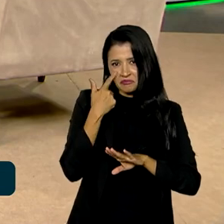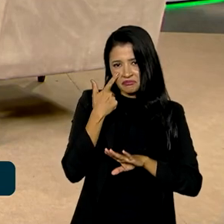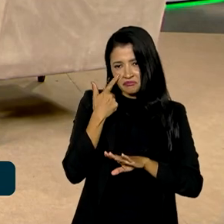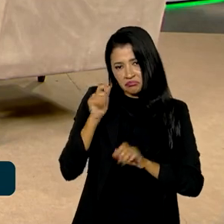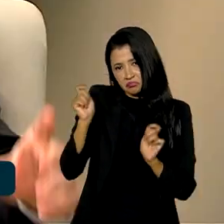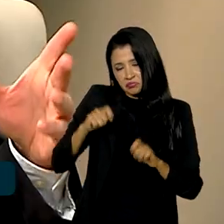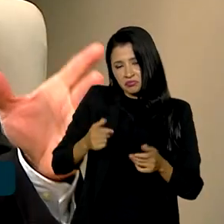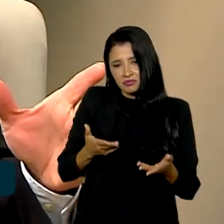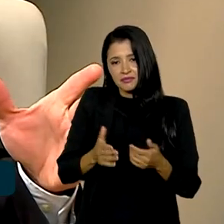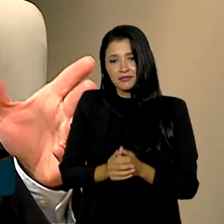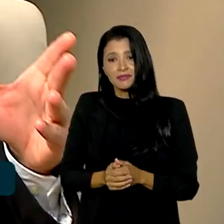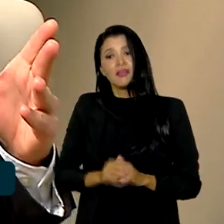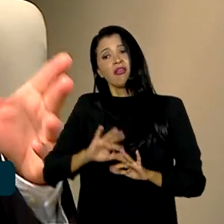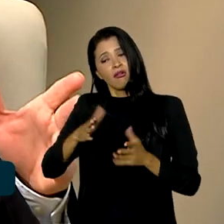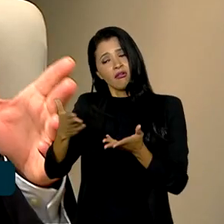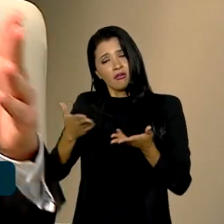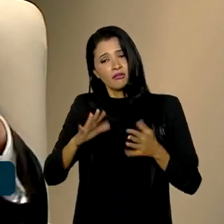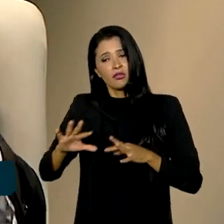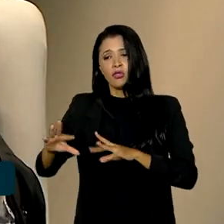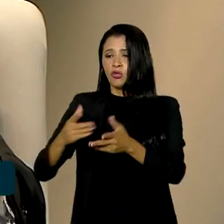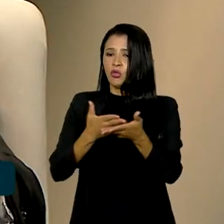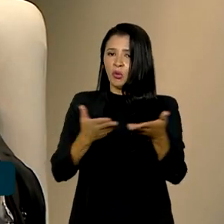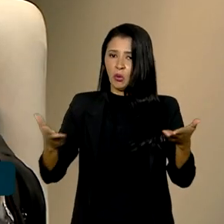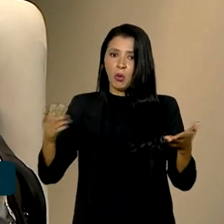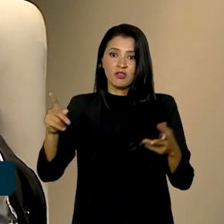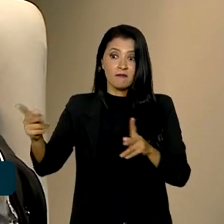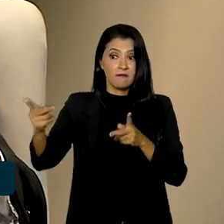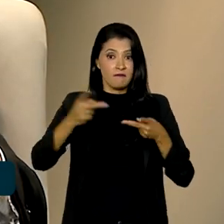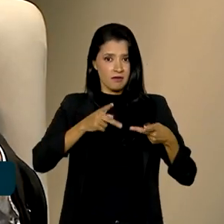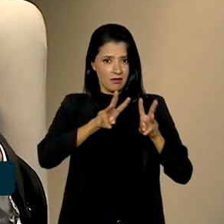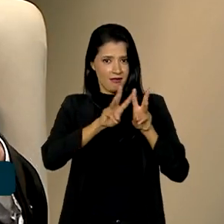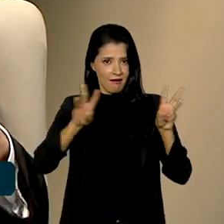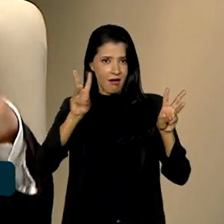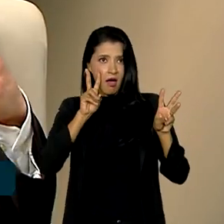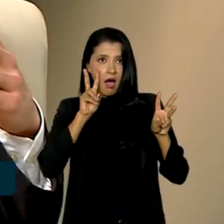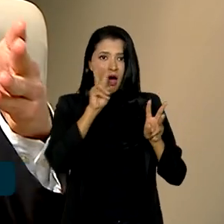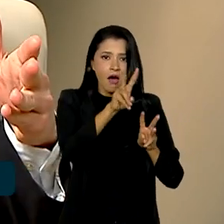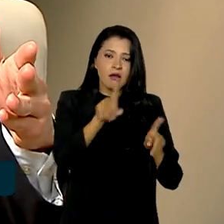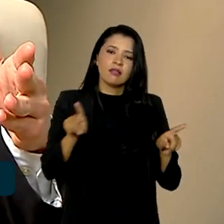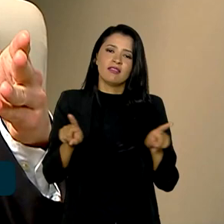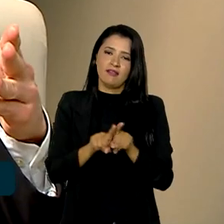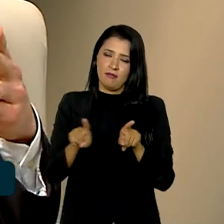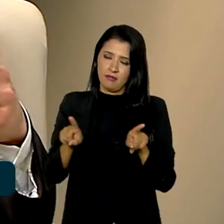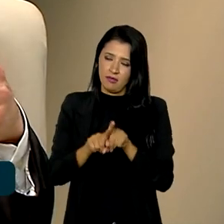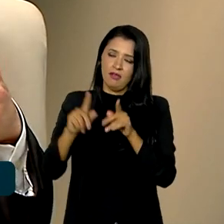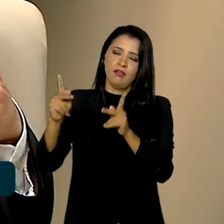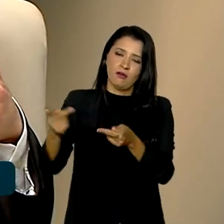parte? Convido a todos e a todas não só a visitar o Portal da Transparência, como também